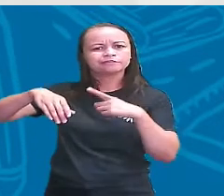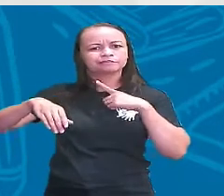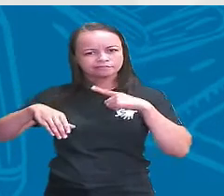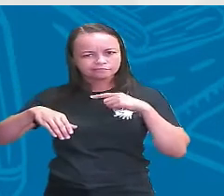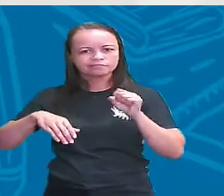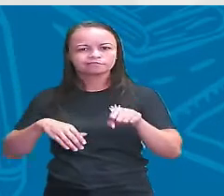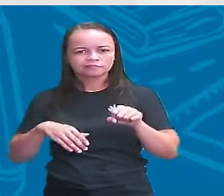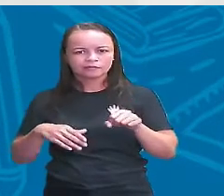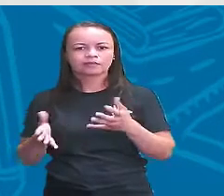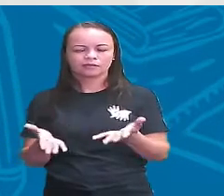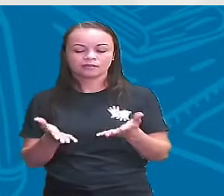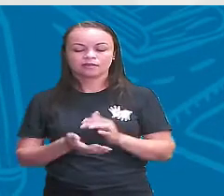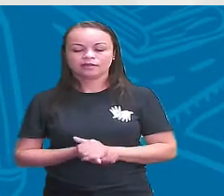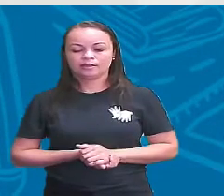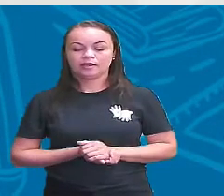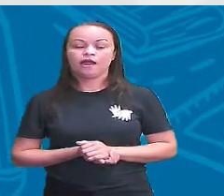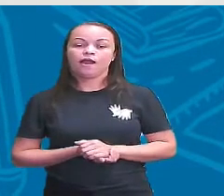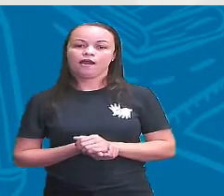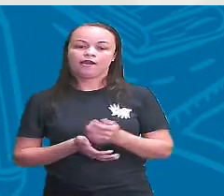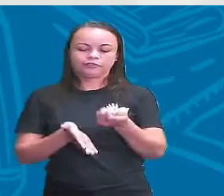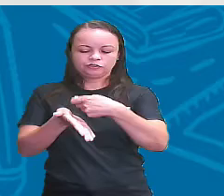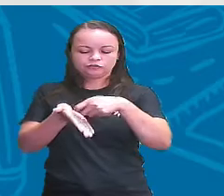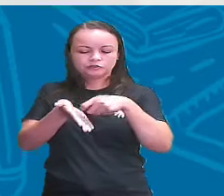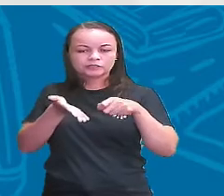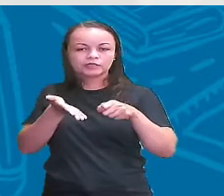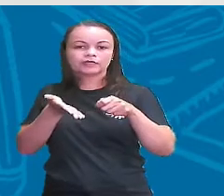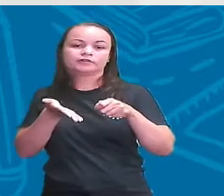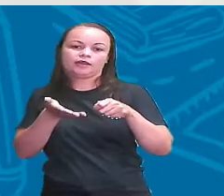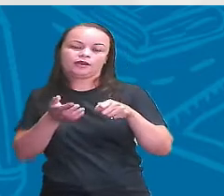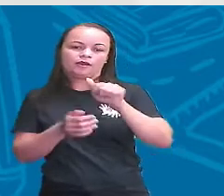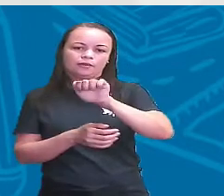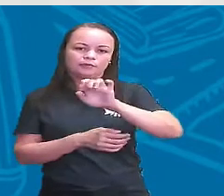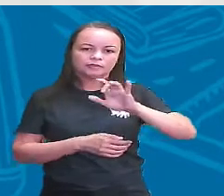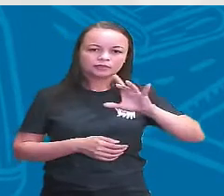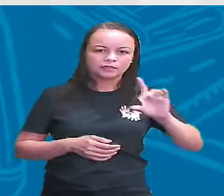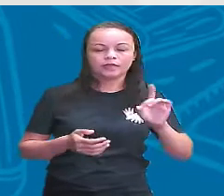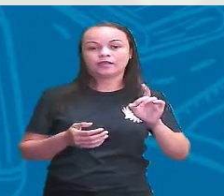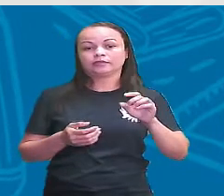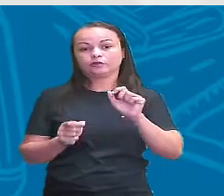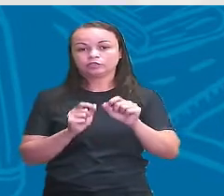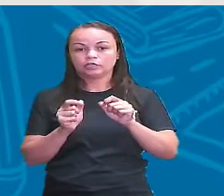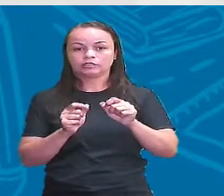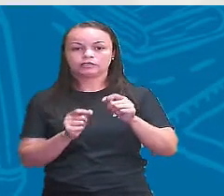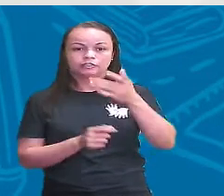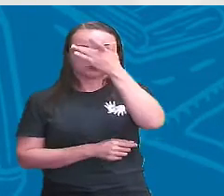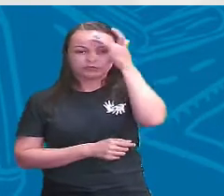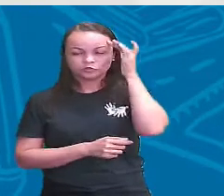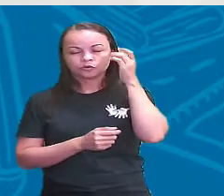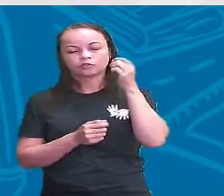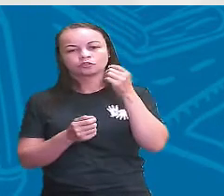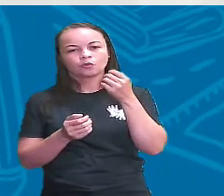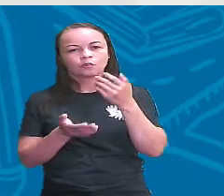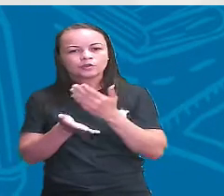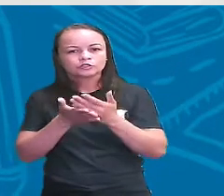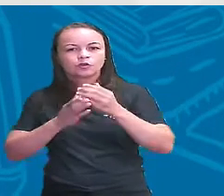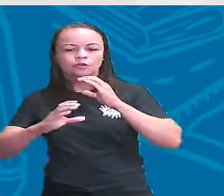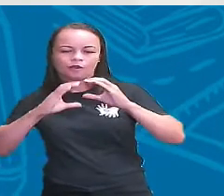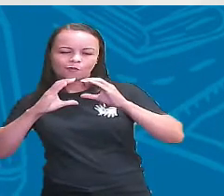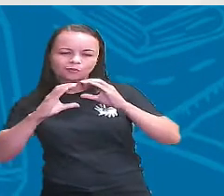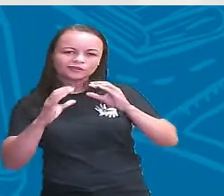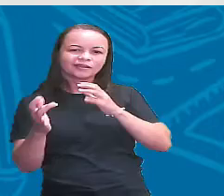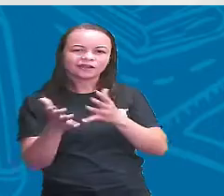A escrita alfabética, que também foi um grande marco, através da escrita o homem pôde se comunicar e o homem pôde fazer registros da sua